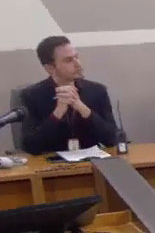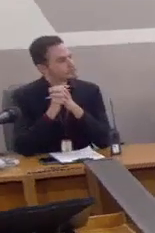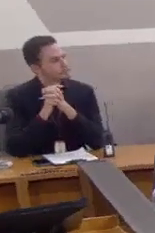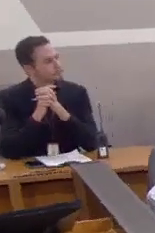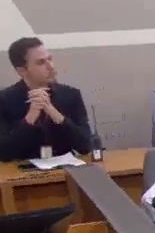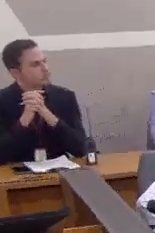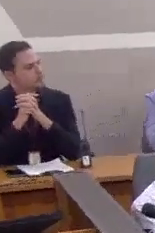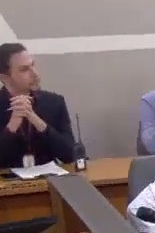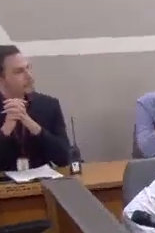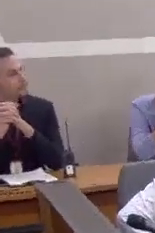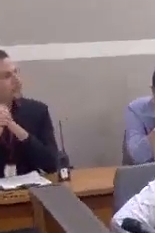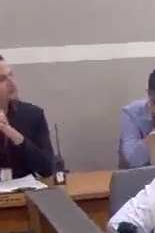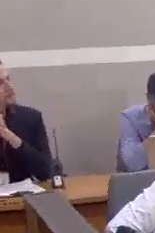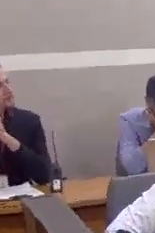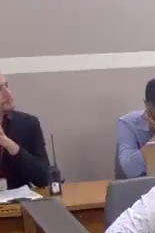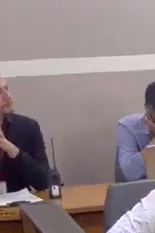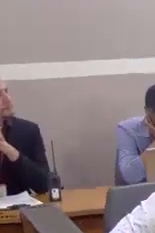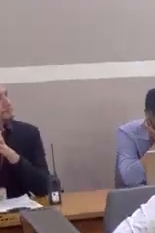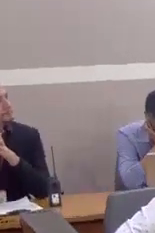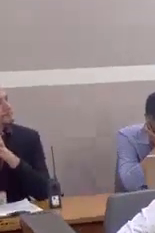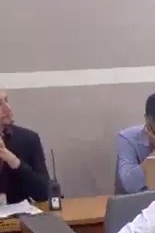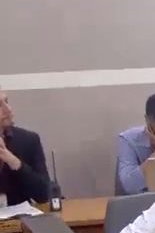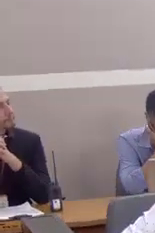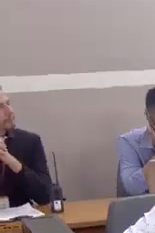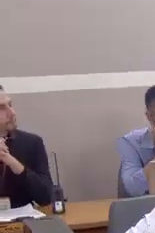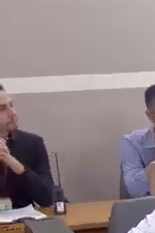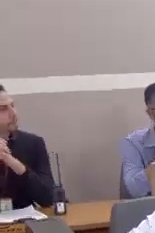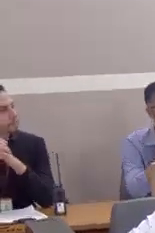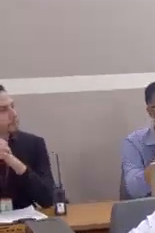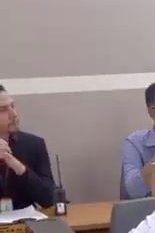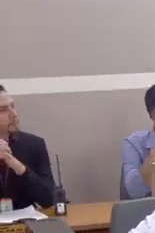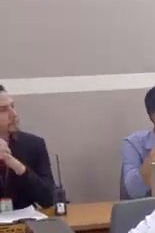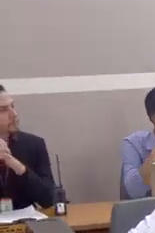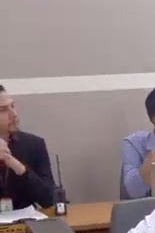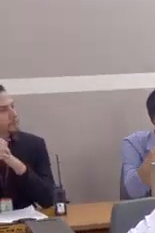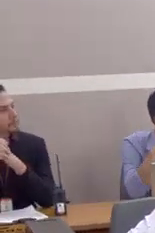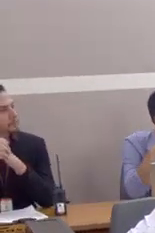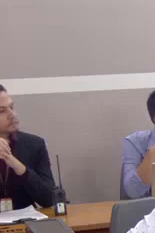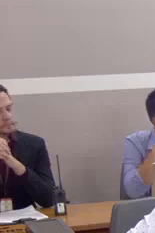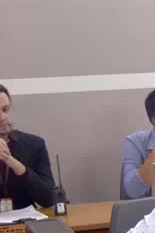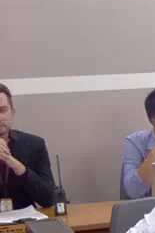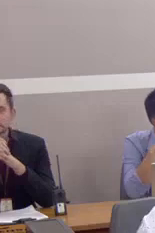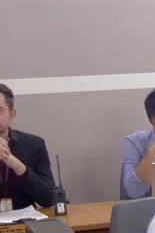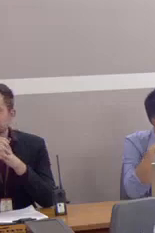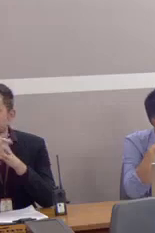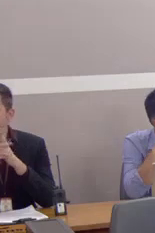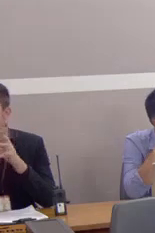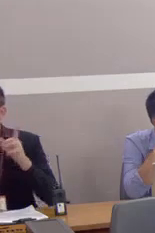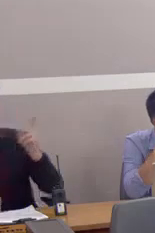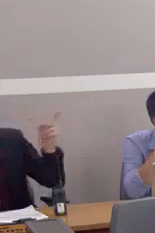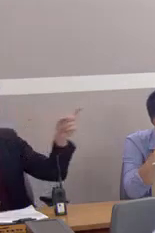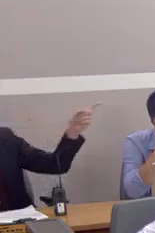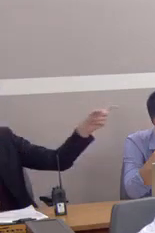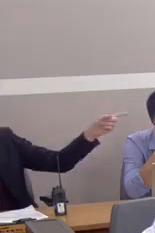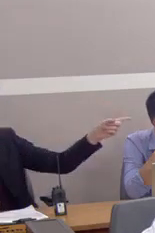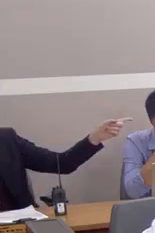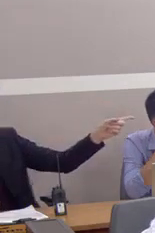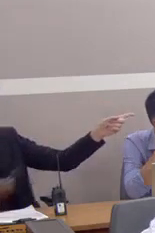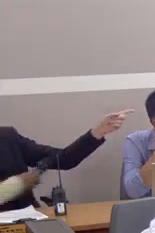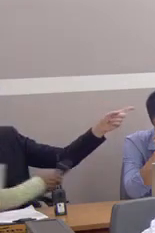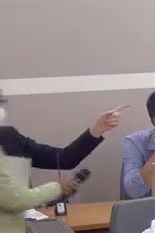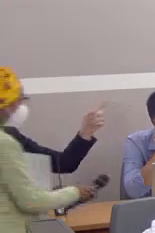conhecedores do assunto que nos trouxe até esta comissão Eu gostaria de pedir a breve